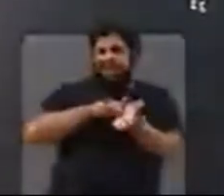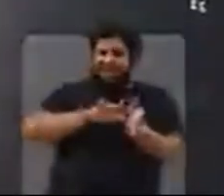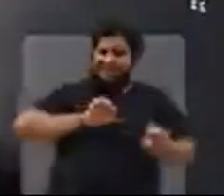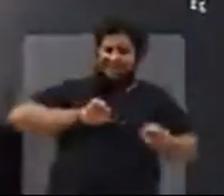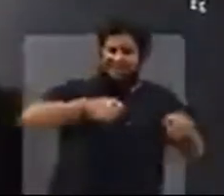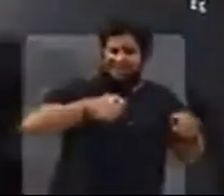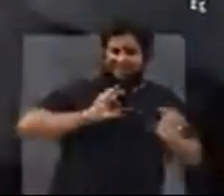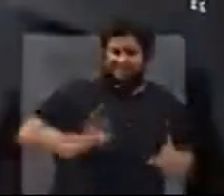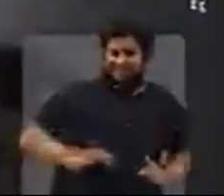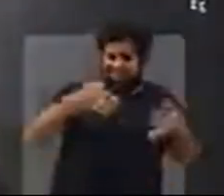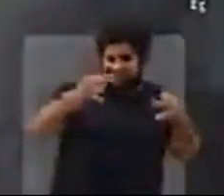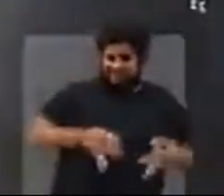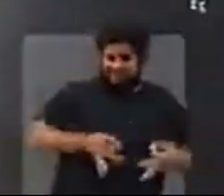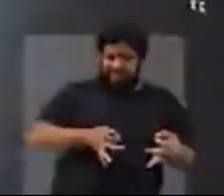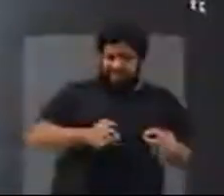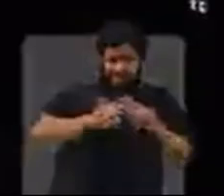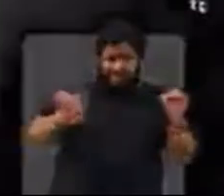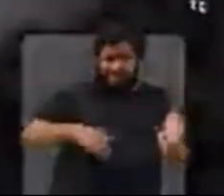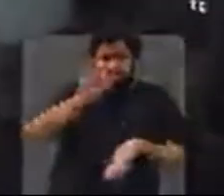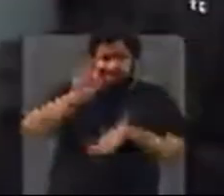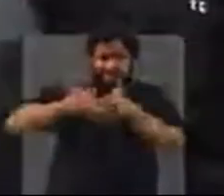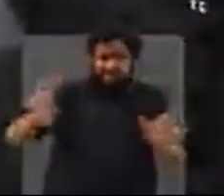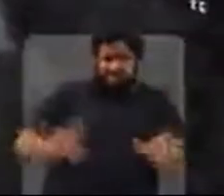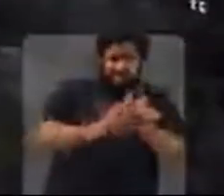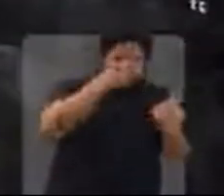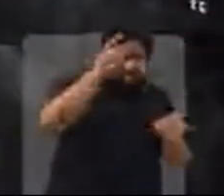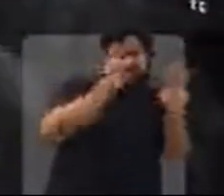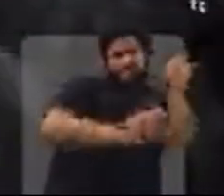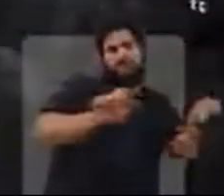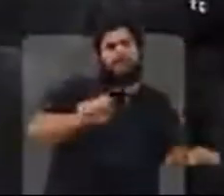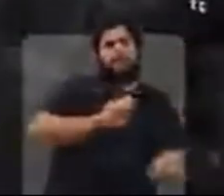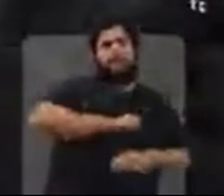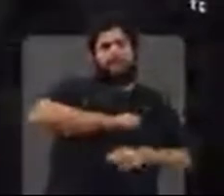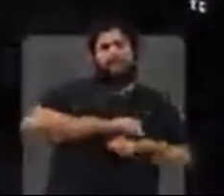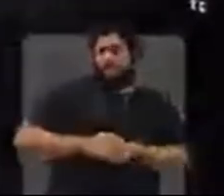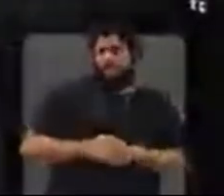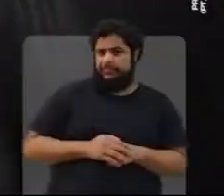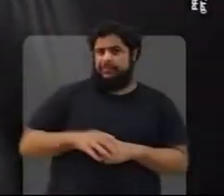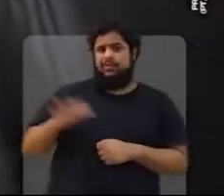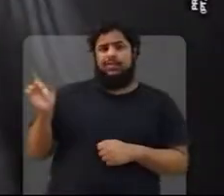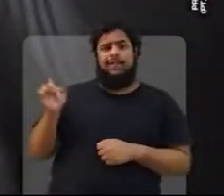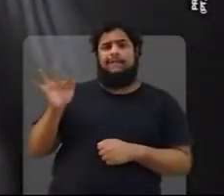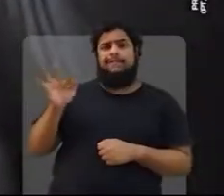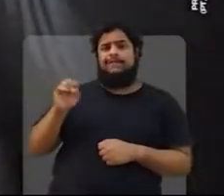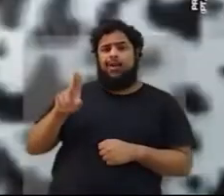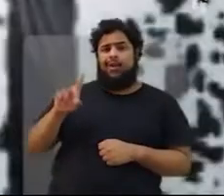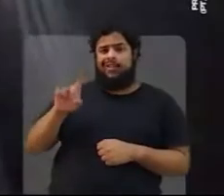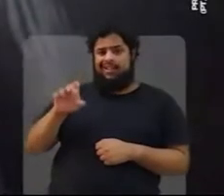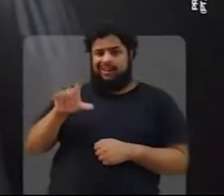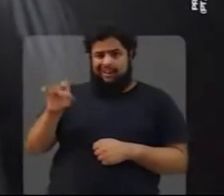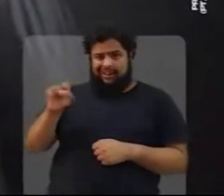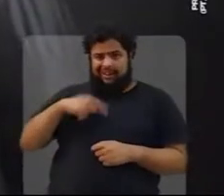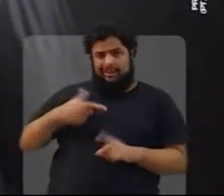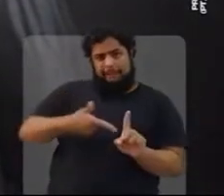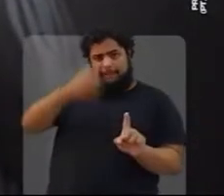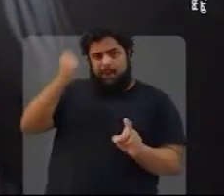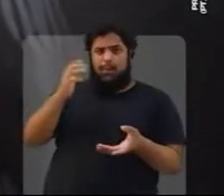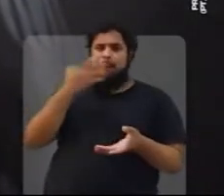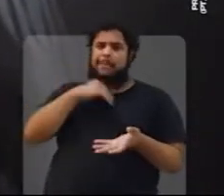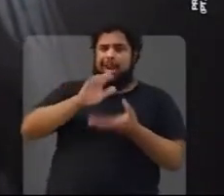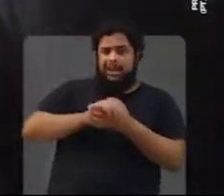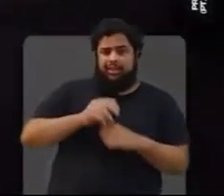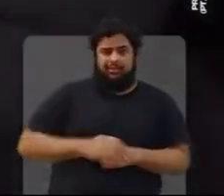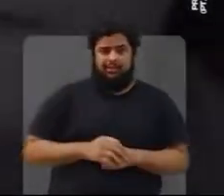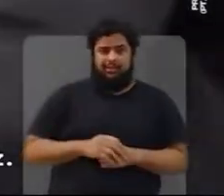Bolsonaro finge defender o cidadão de bem, mas anda com gente do mal. Flor Delis, assassina do próprio